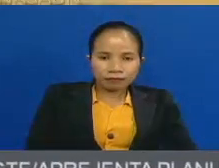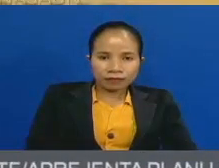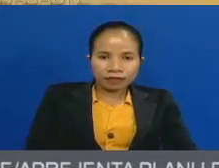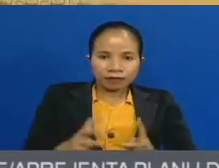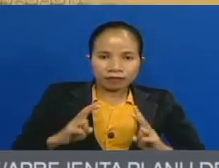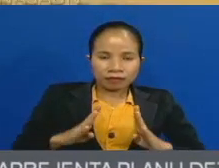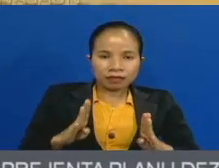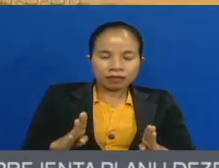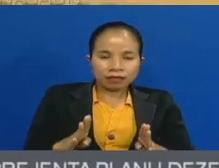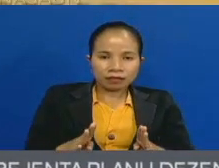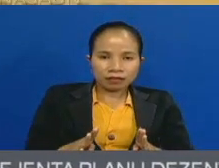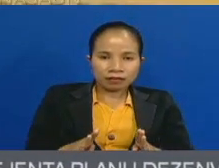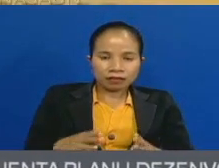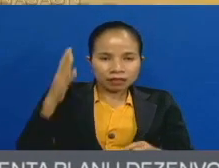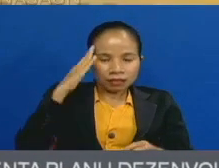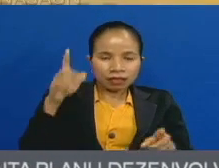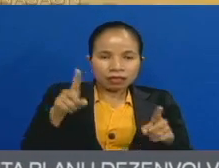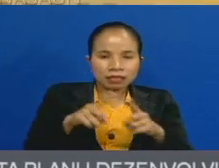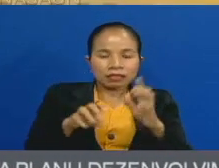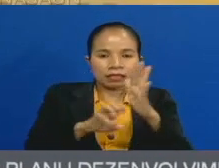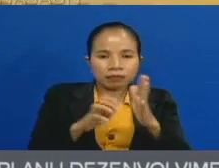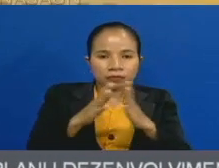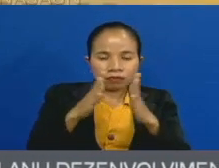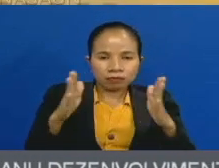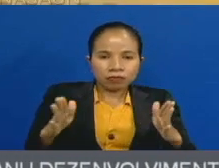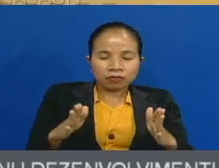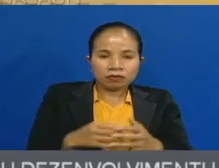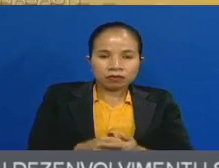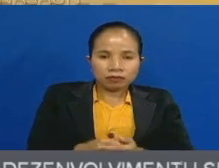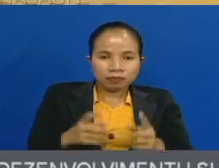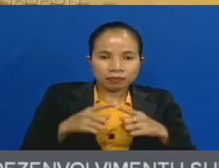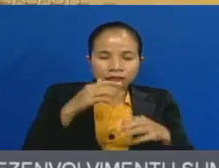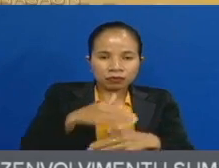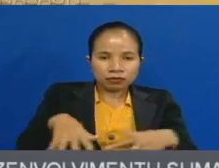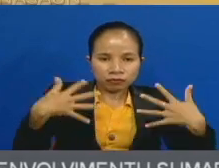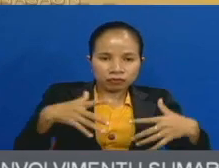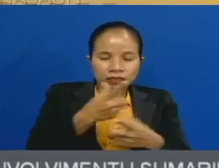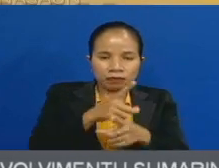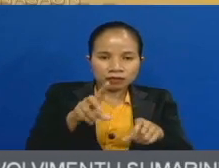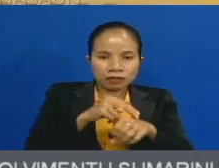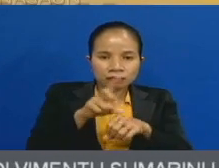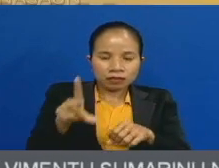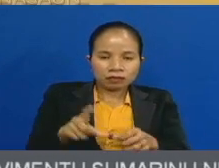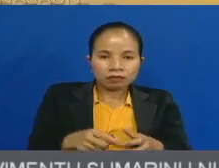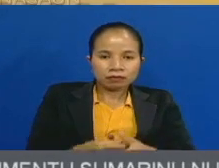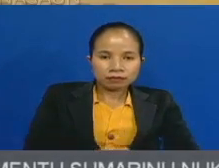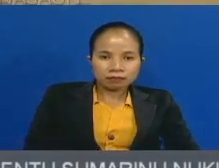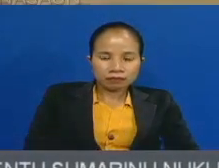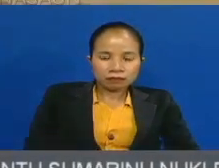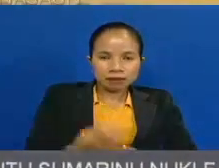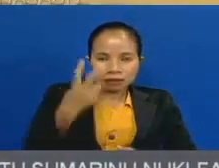Saudoso Nino Conde Santana, considerado um da figura bote no arquiteto do processo luta de libertação nacional.